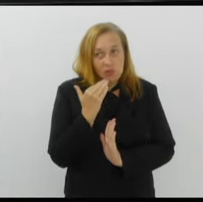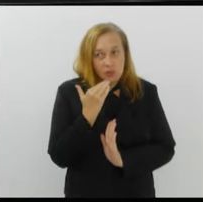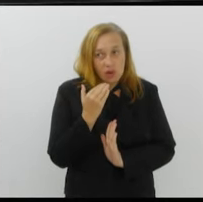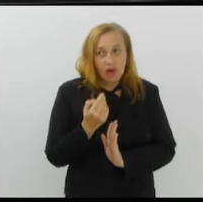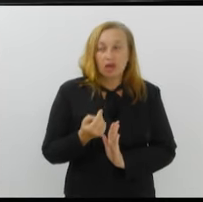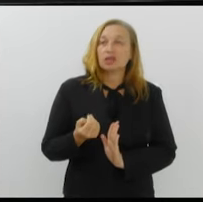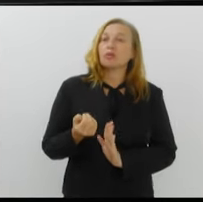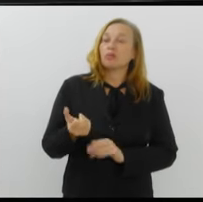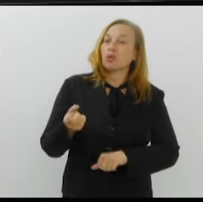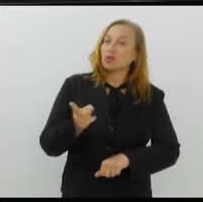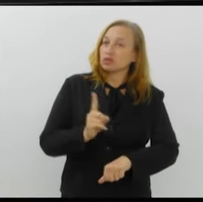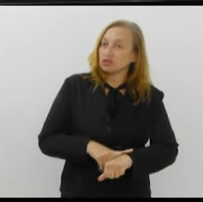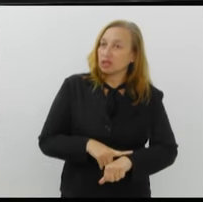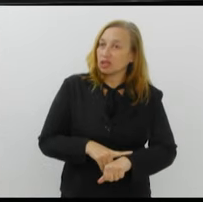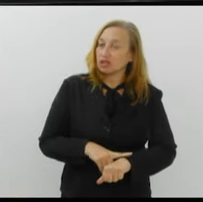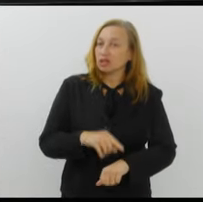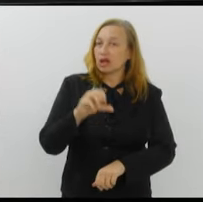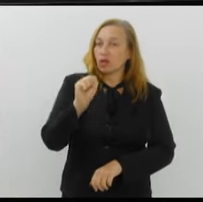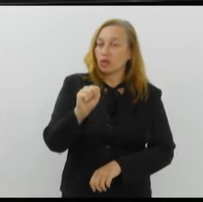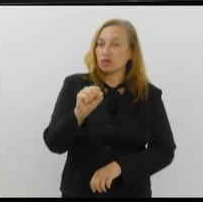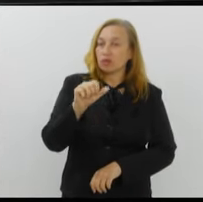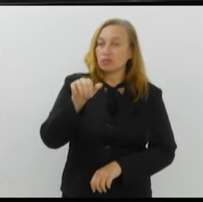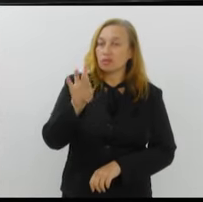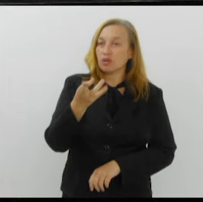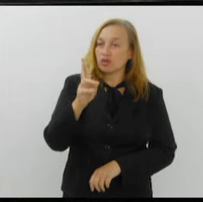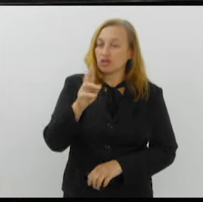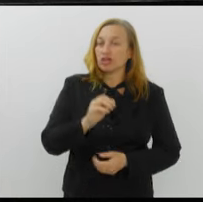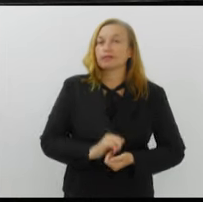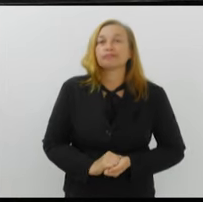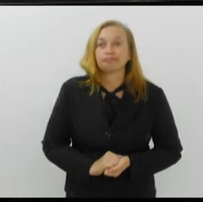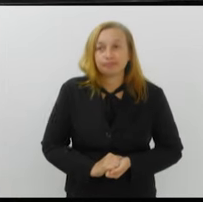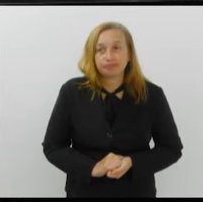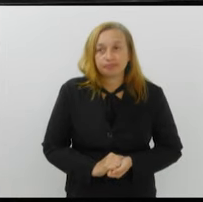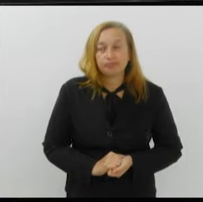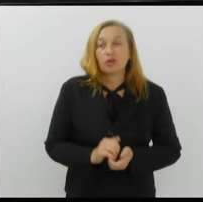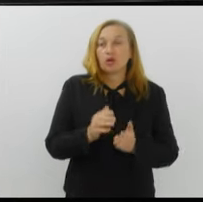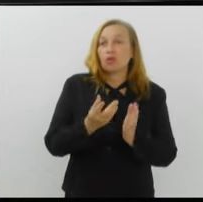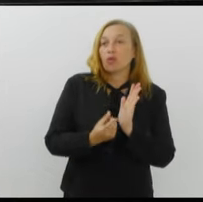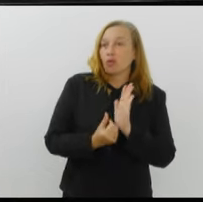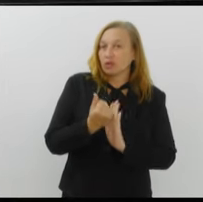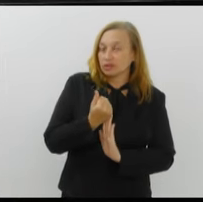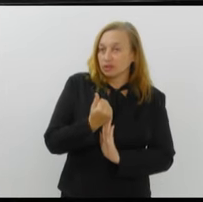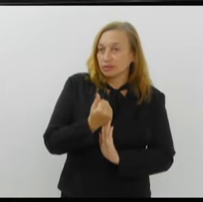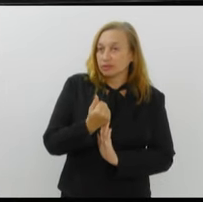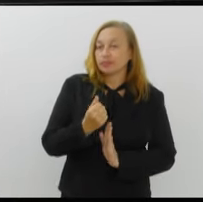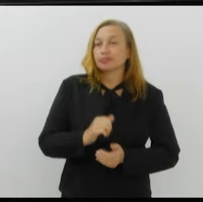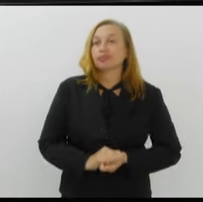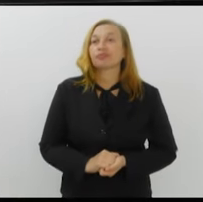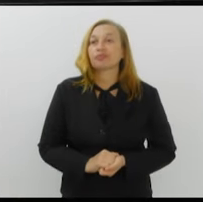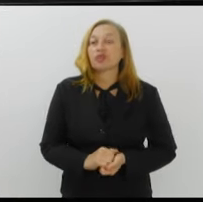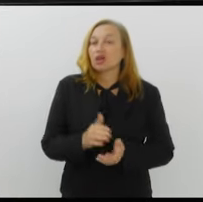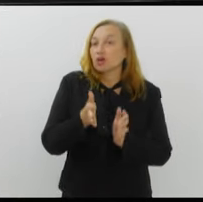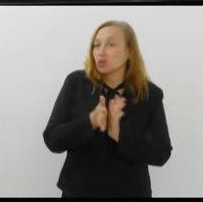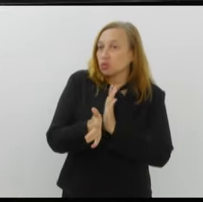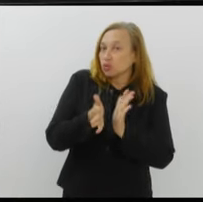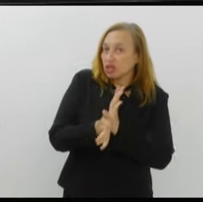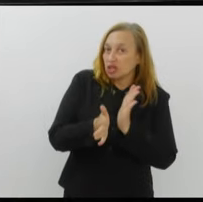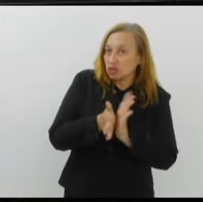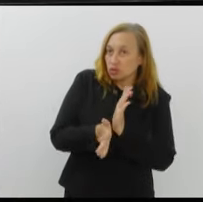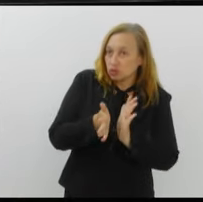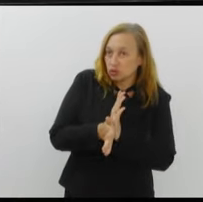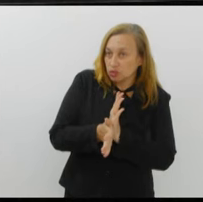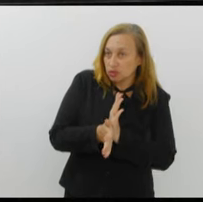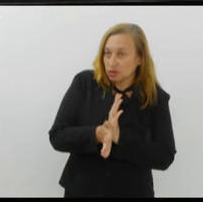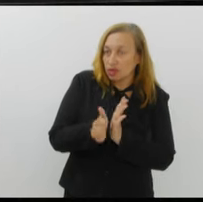pouco tempo, estava na ordem de 8 bilhões de reais. Orçamento deficitário quer dizer que as despesas